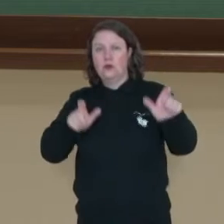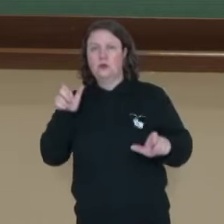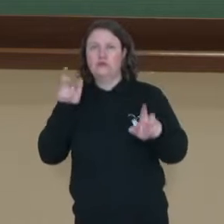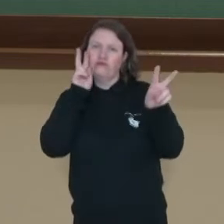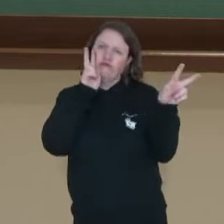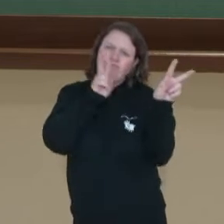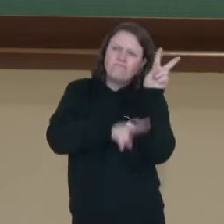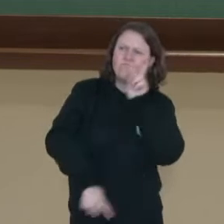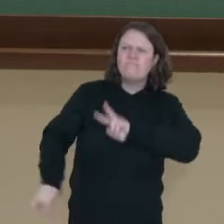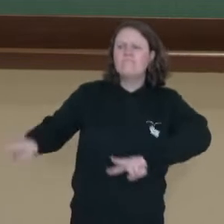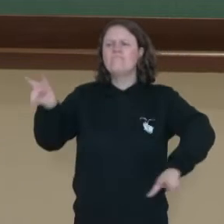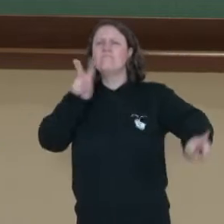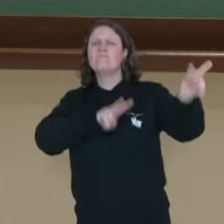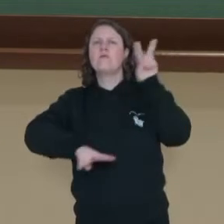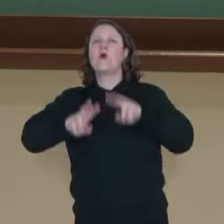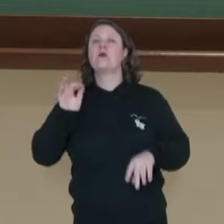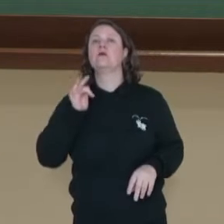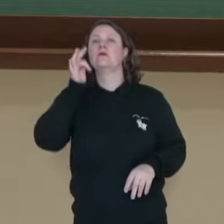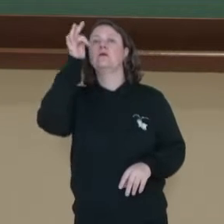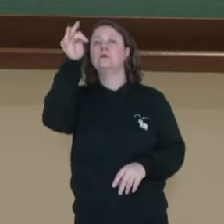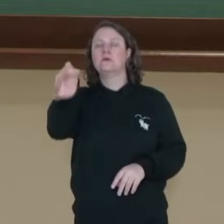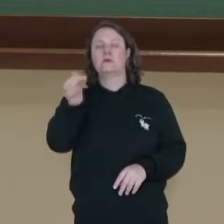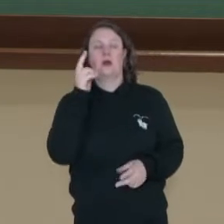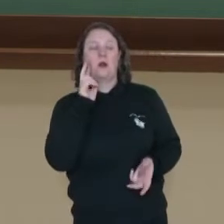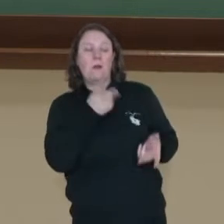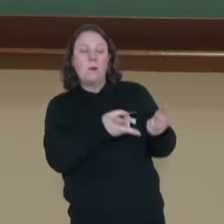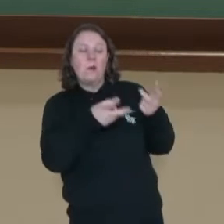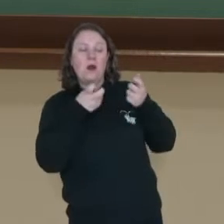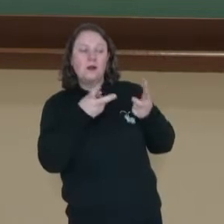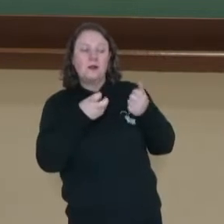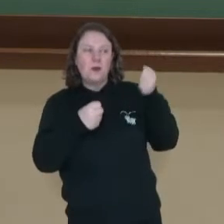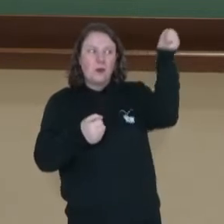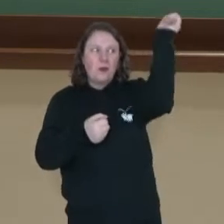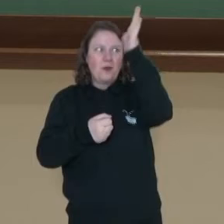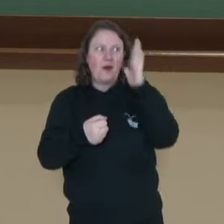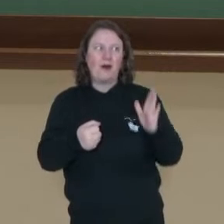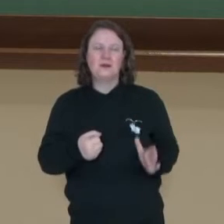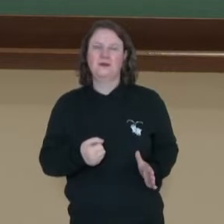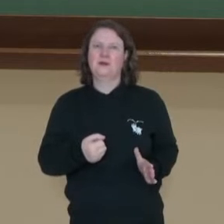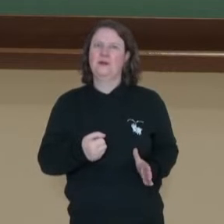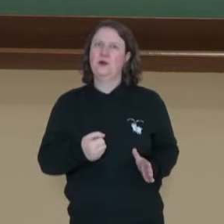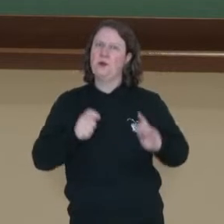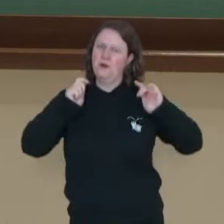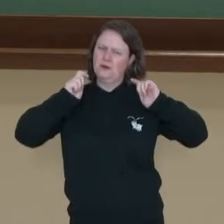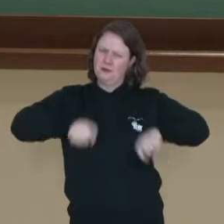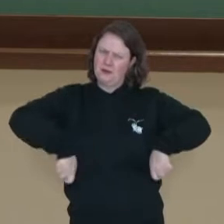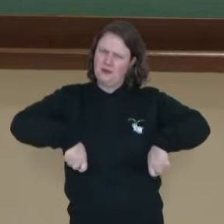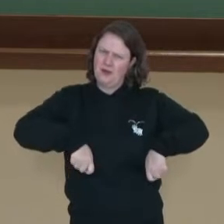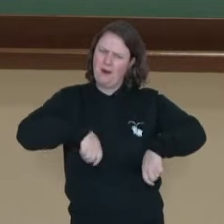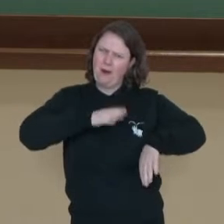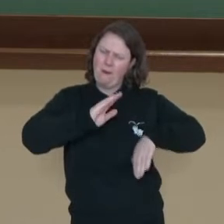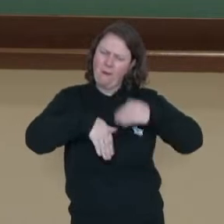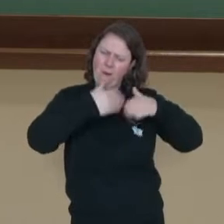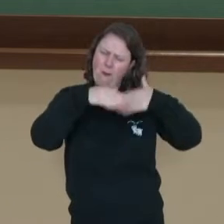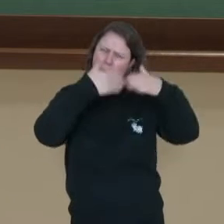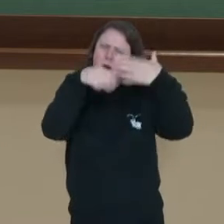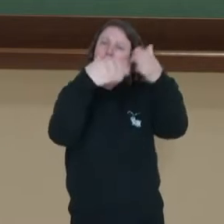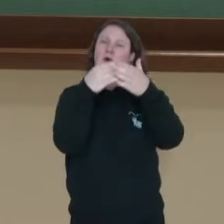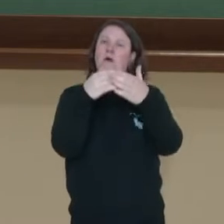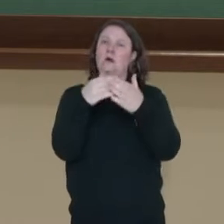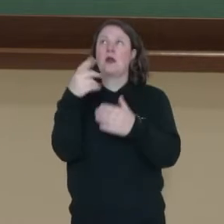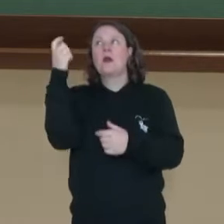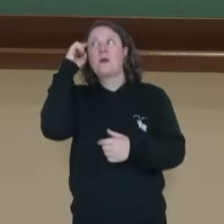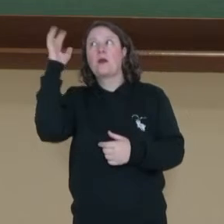visionário, ele, né, já identificava o Brasil à frente do seu tempo, trazendo aí algumas indústrias, investindo